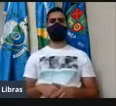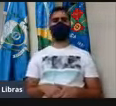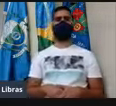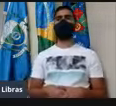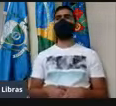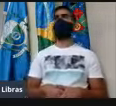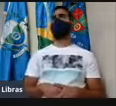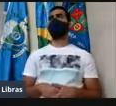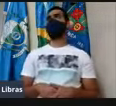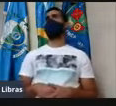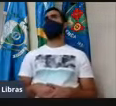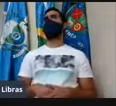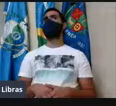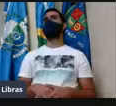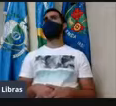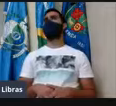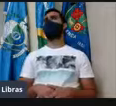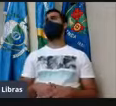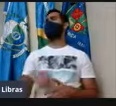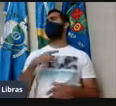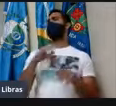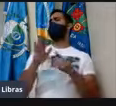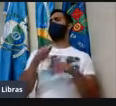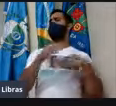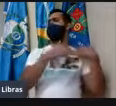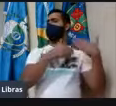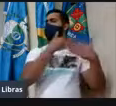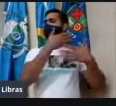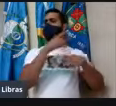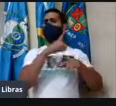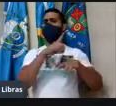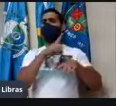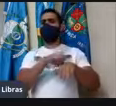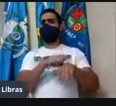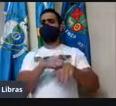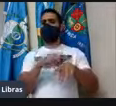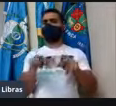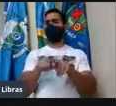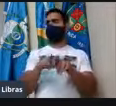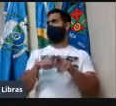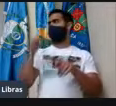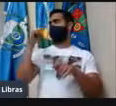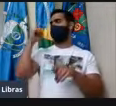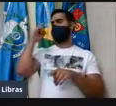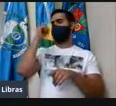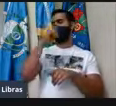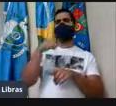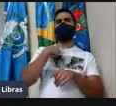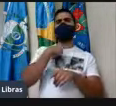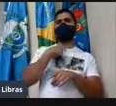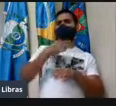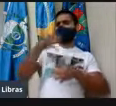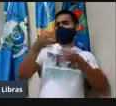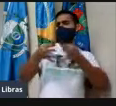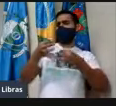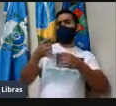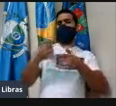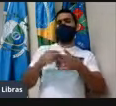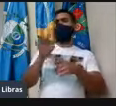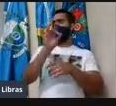veio ao longo desse tempo, e cada gestão teve a sua dificuldade, e a gente não pode julgar, porque cada um tem as suas...